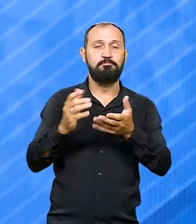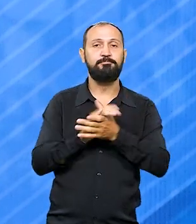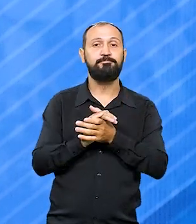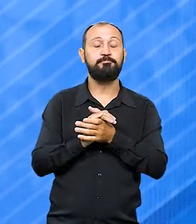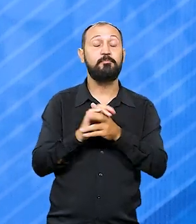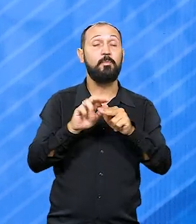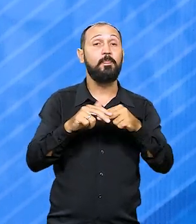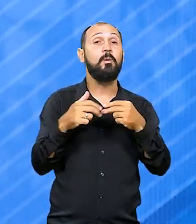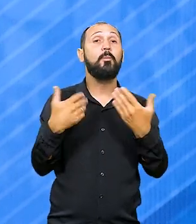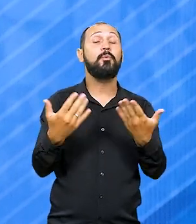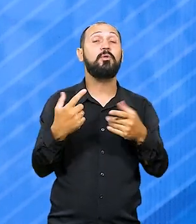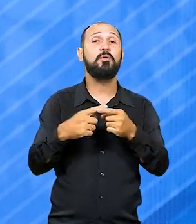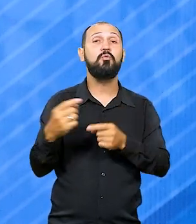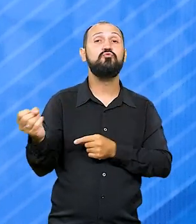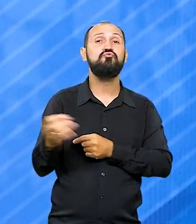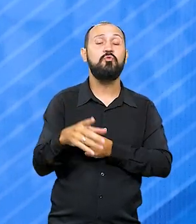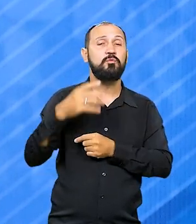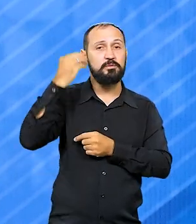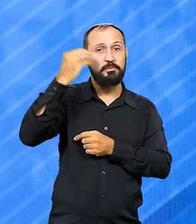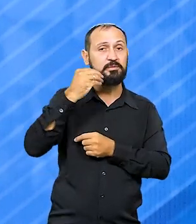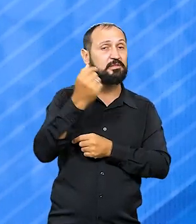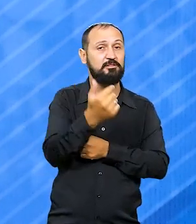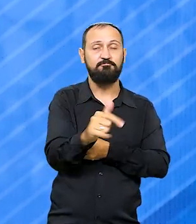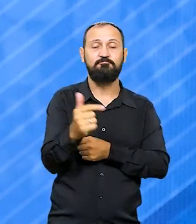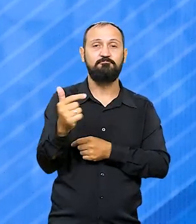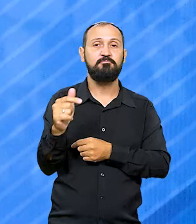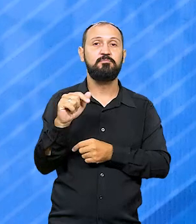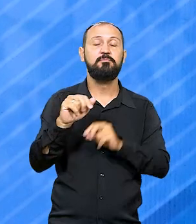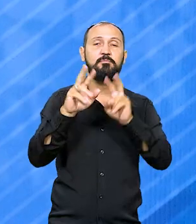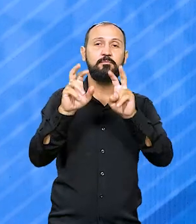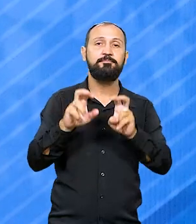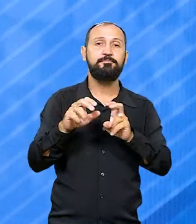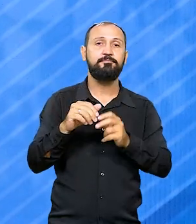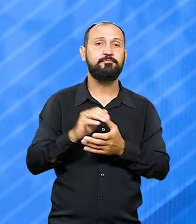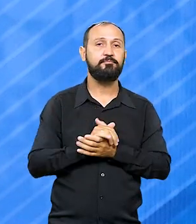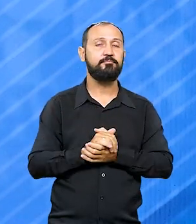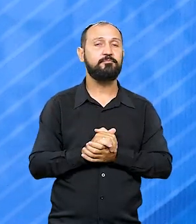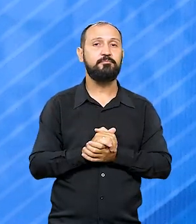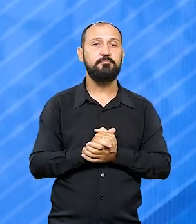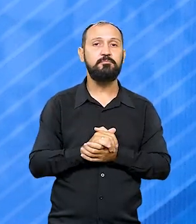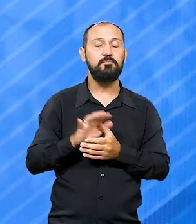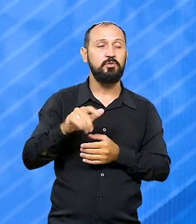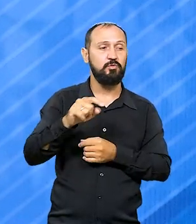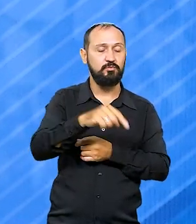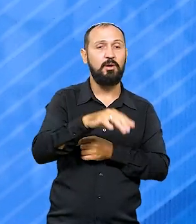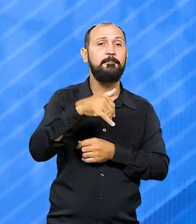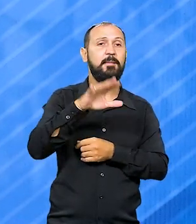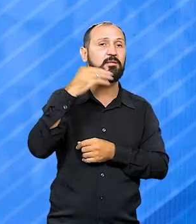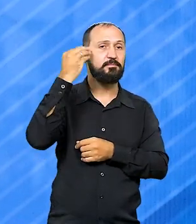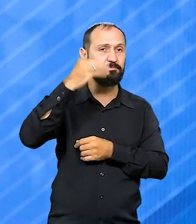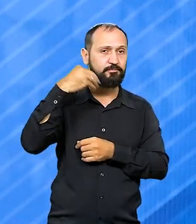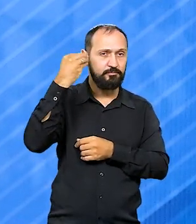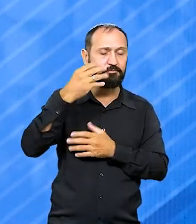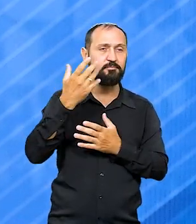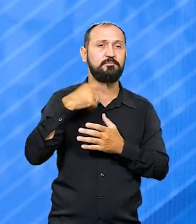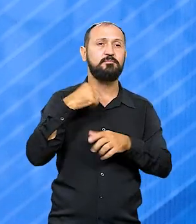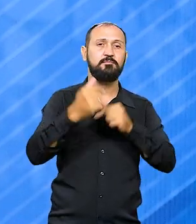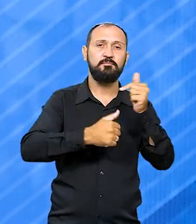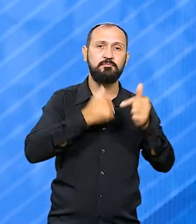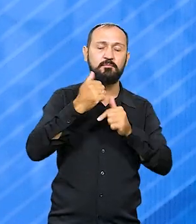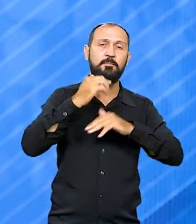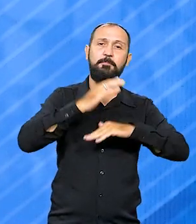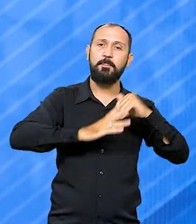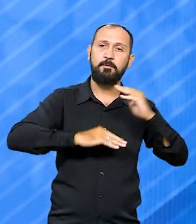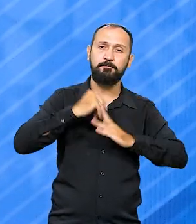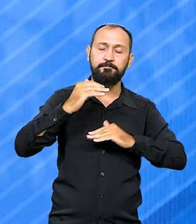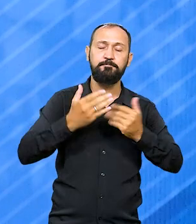auxiliando o outro, justamente porque os novos colegas não têm a experiência quanto aqueles mais experientes, com mais tempo